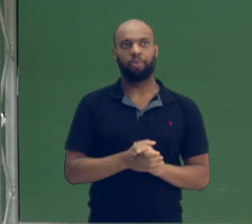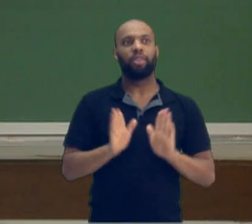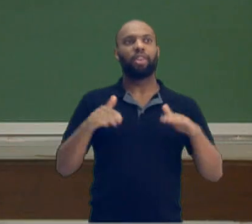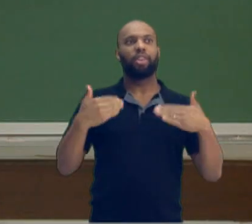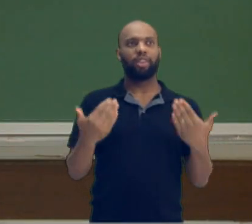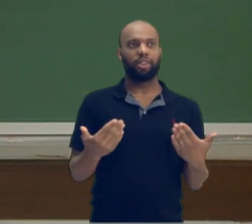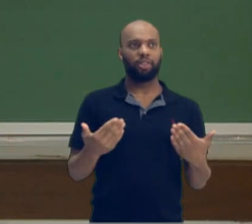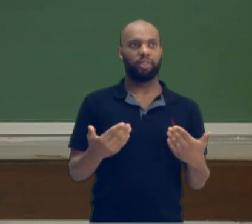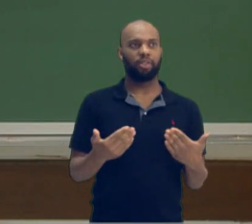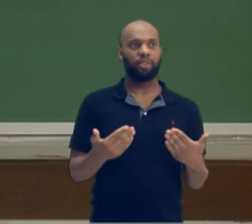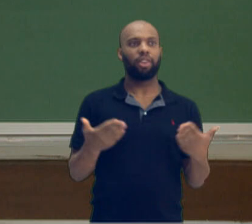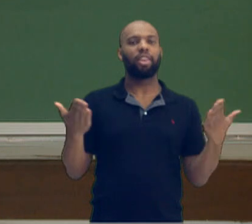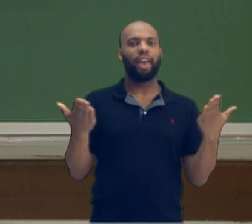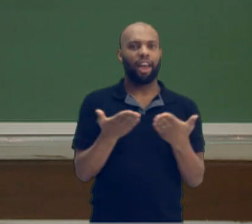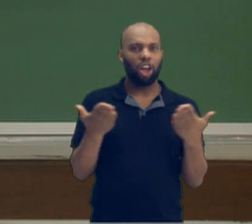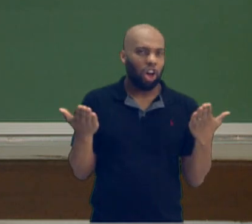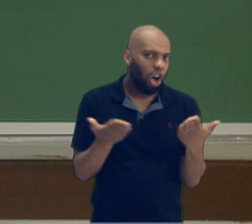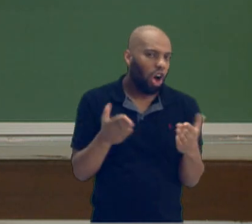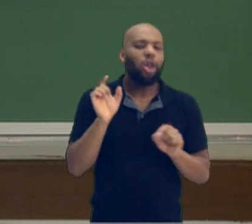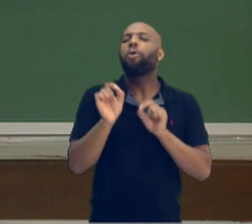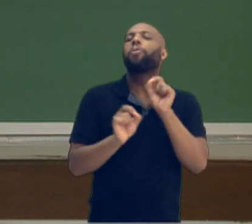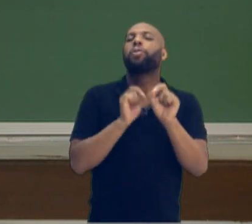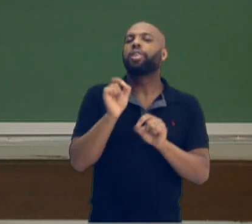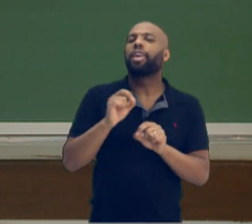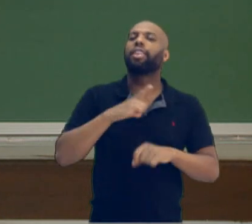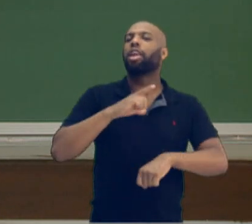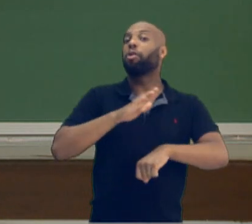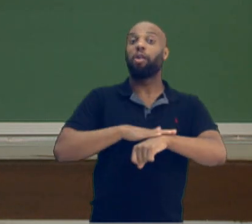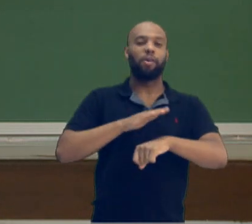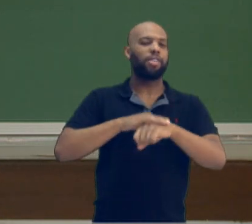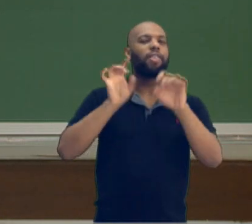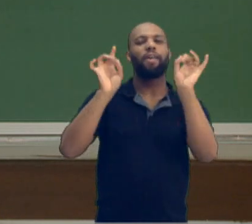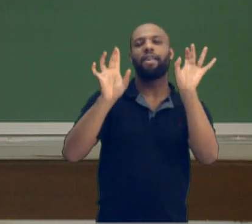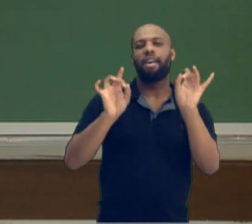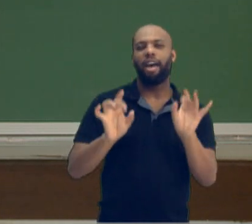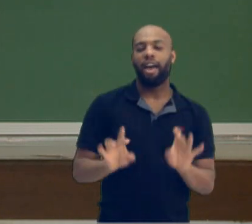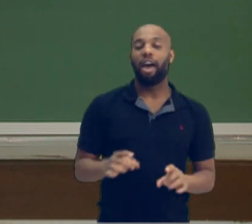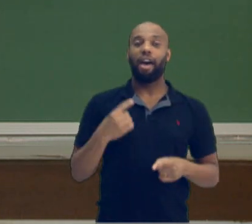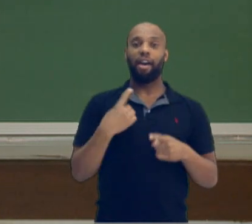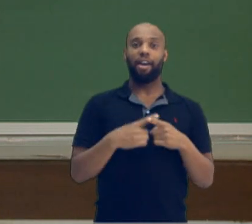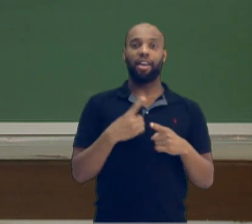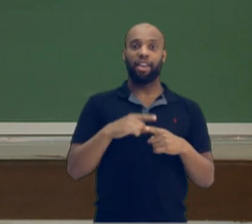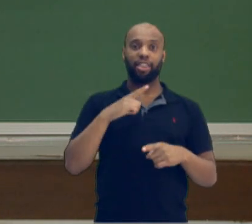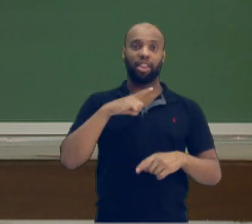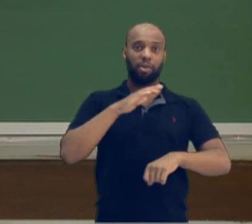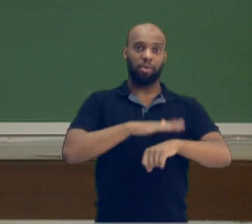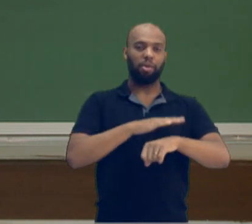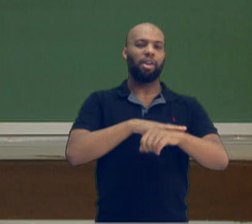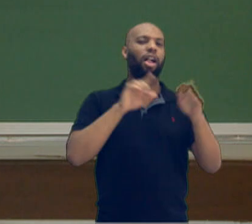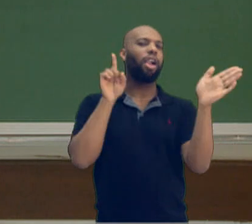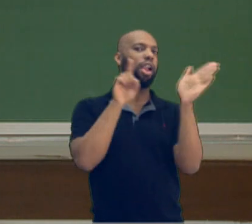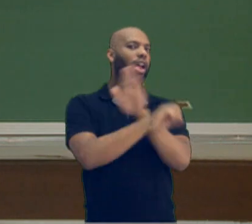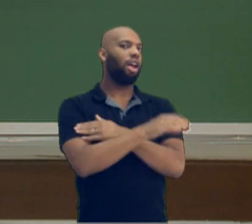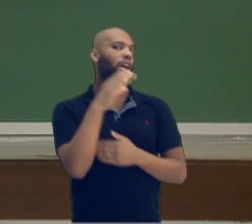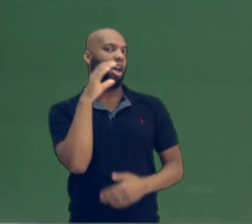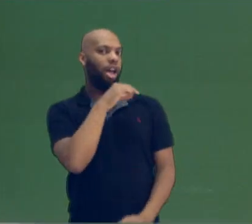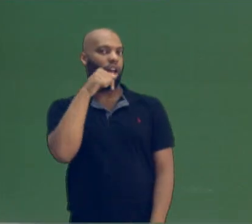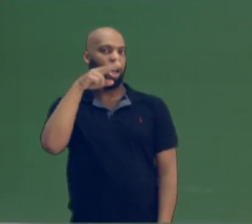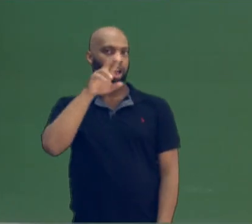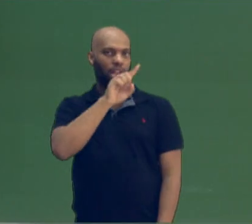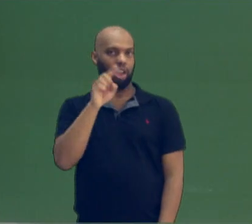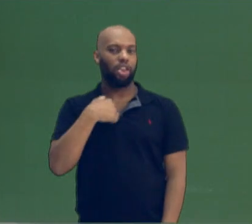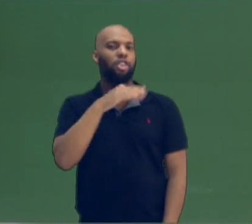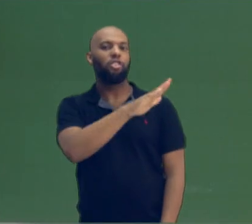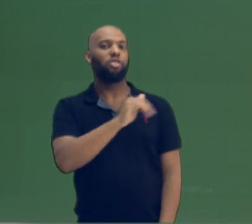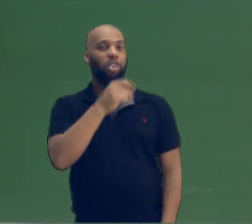Bom, gente, só um pouquinho que agora chegou o nosso grande momento, né? Chegou o momento do quiz. E vocês sabem, eu vou chamar uma pessoa aqui que